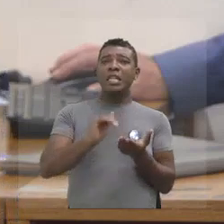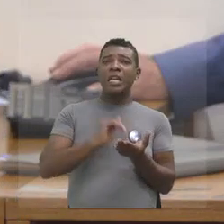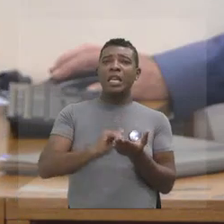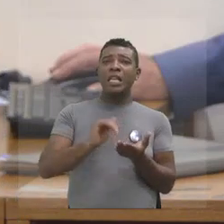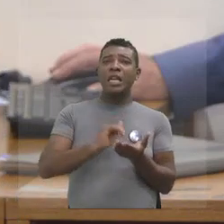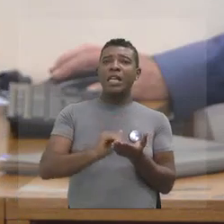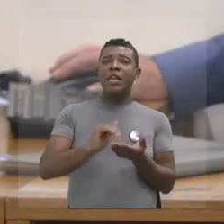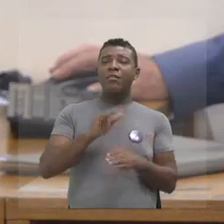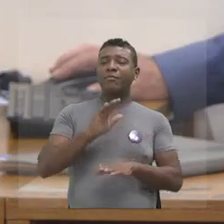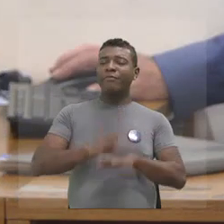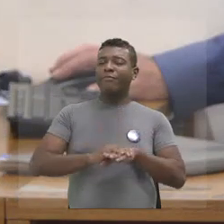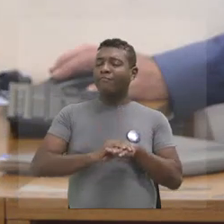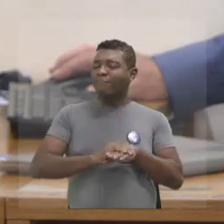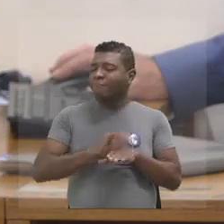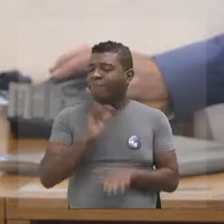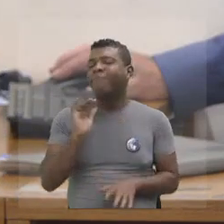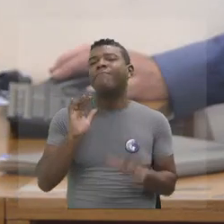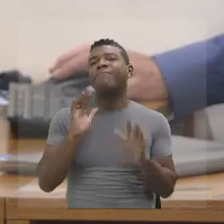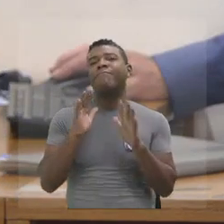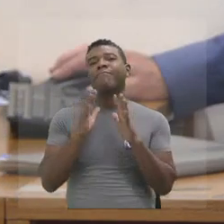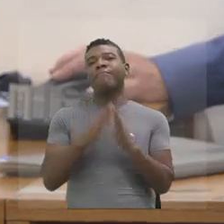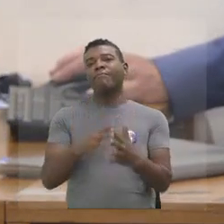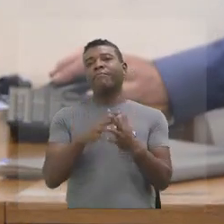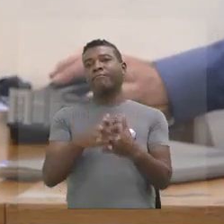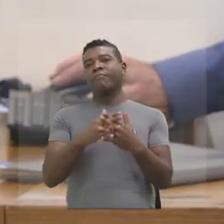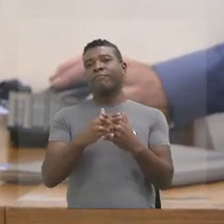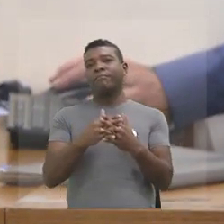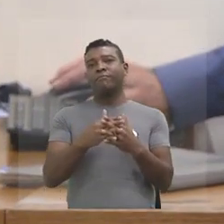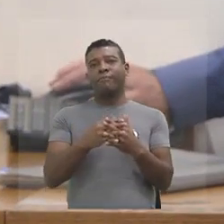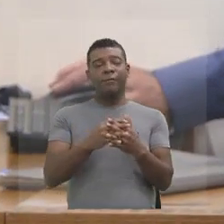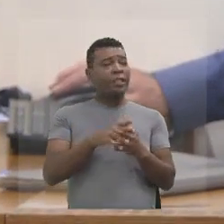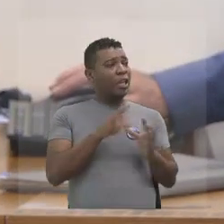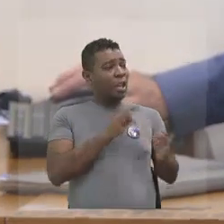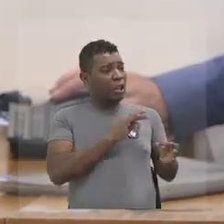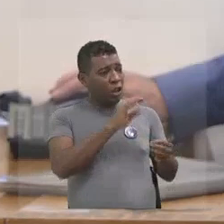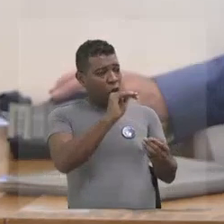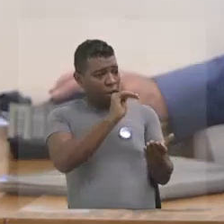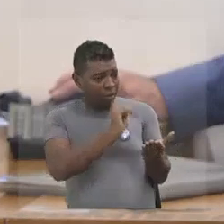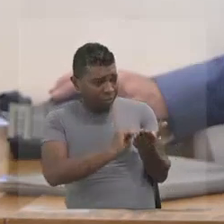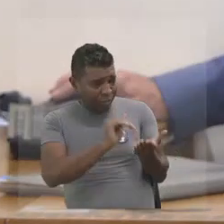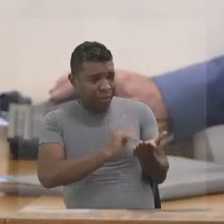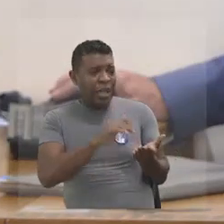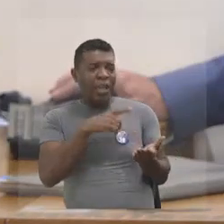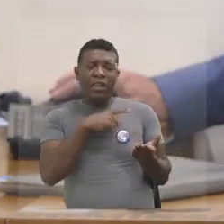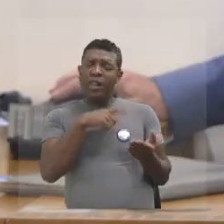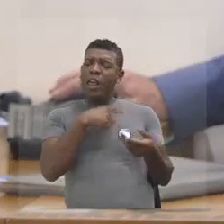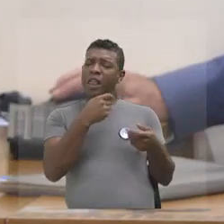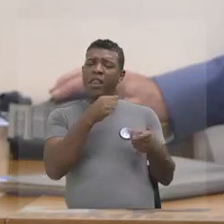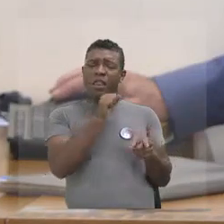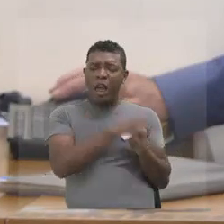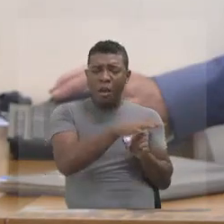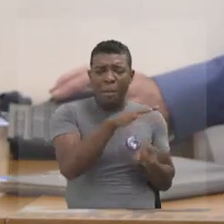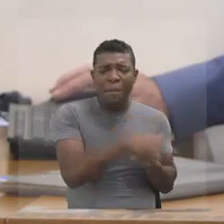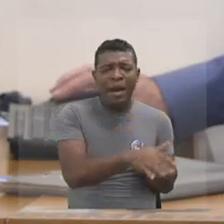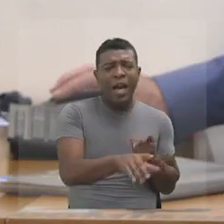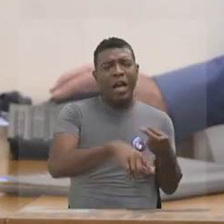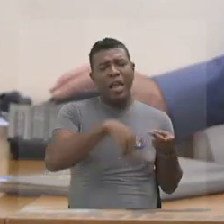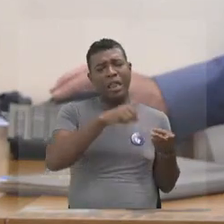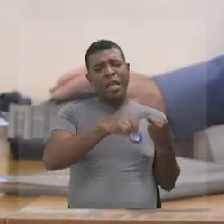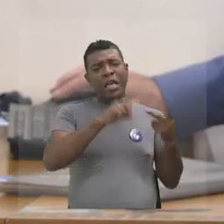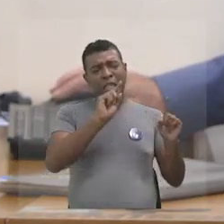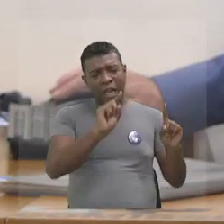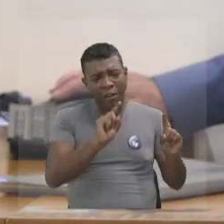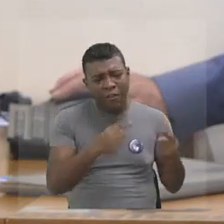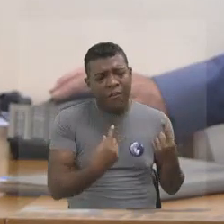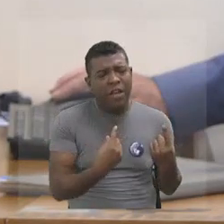complexidades né Todas têm as suas complexidades tem as suas demandas tem os seus desafios né A